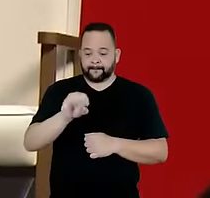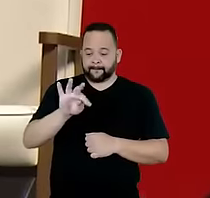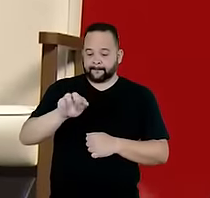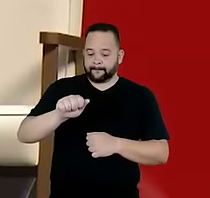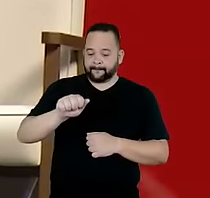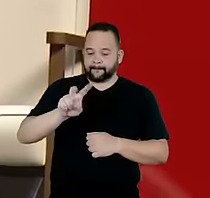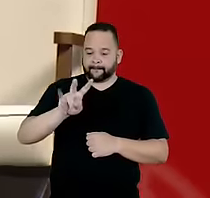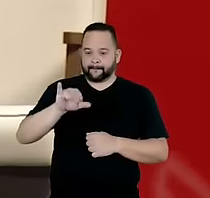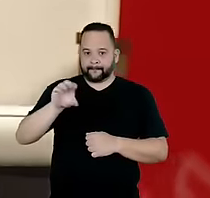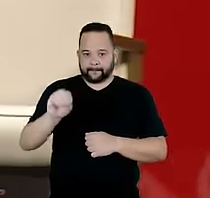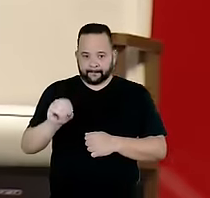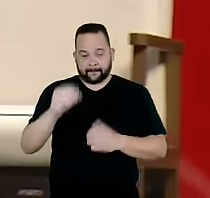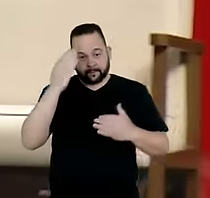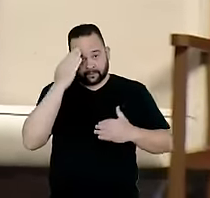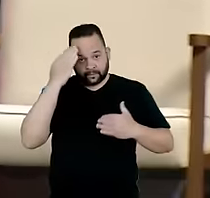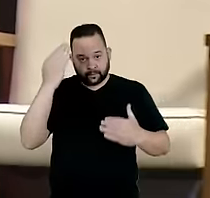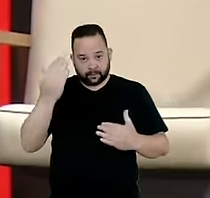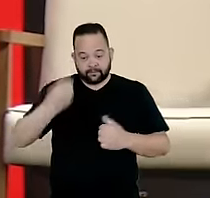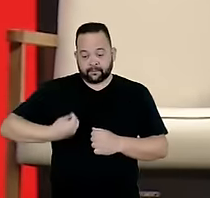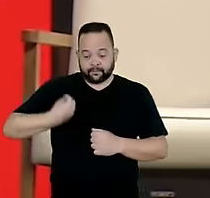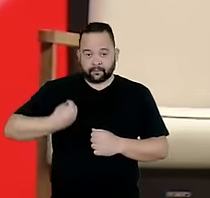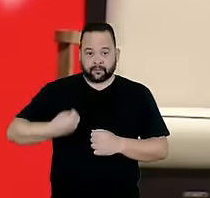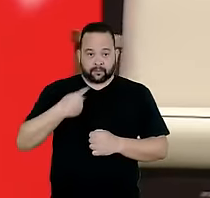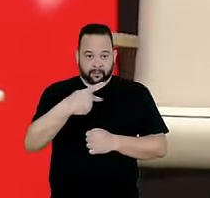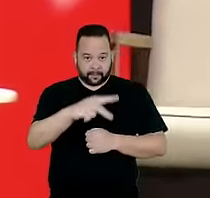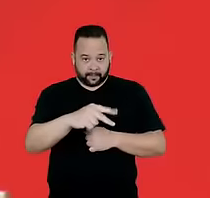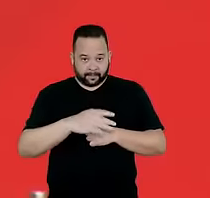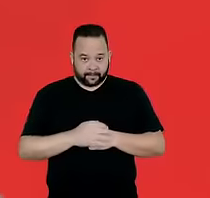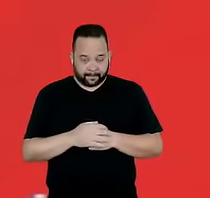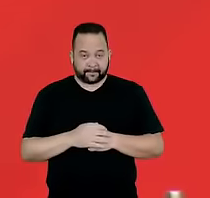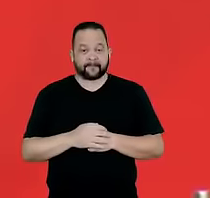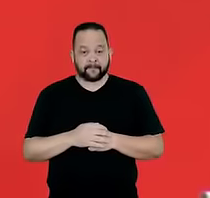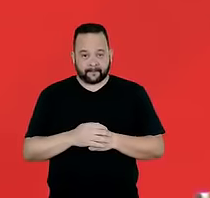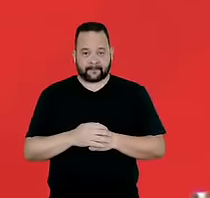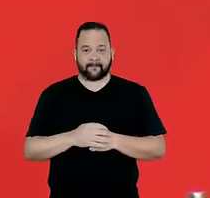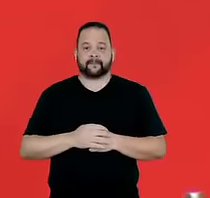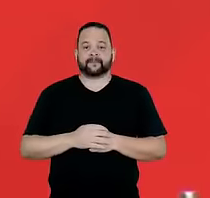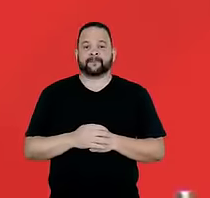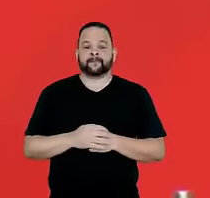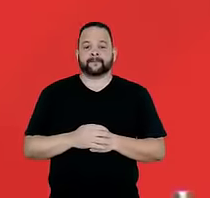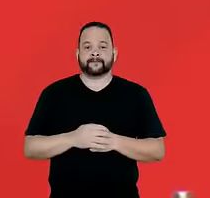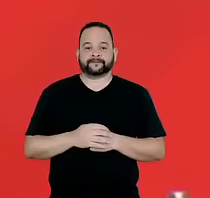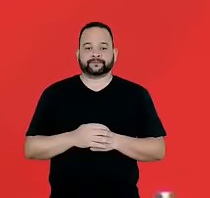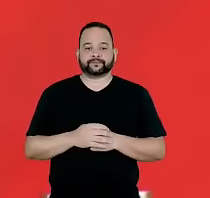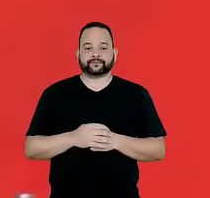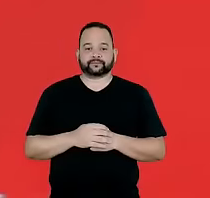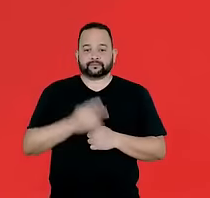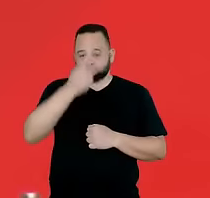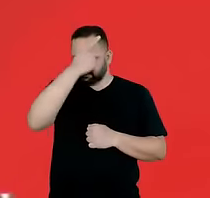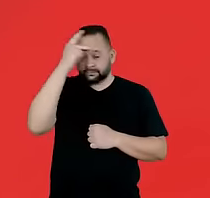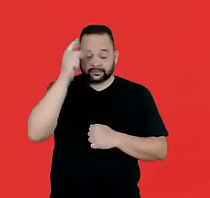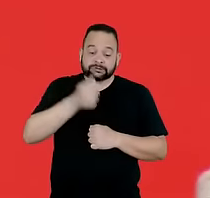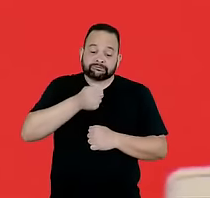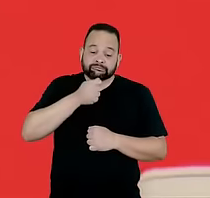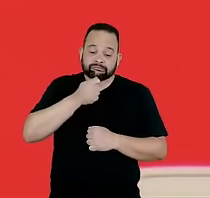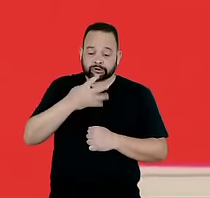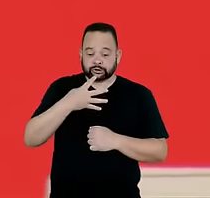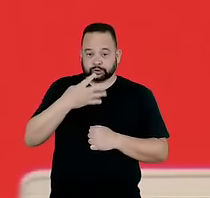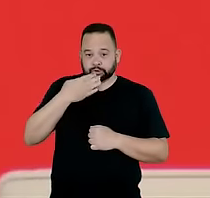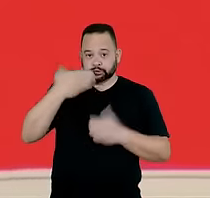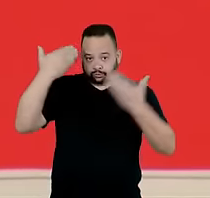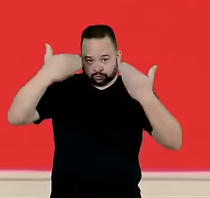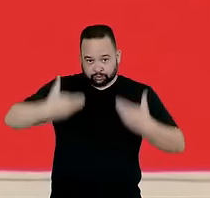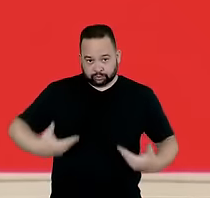obrigado pela presença por prestigiar aqui o nosso evento bem para quem ainda não me conhece deixa me apresentar eu sou o